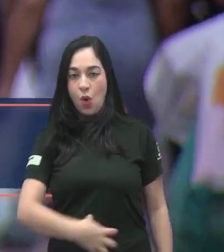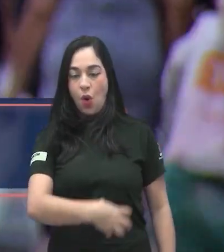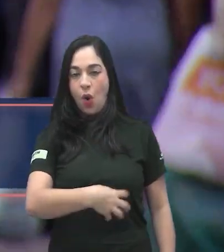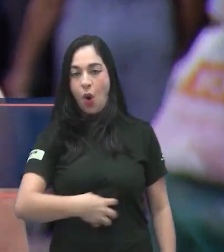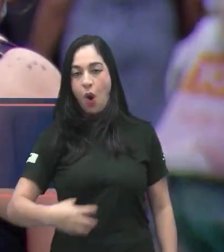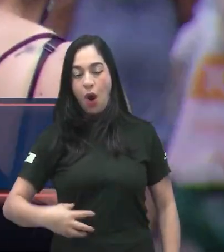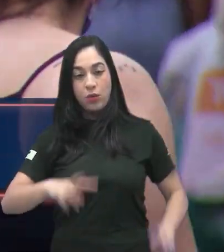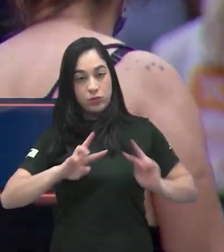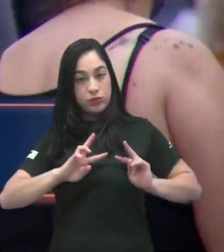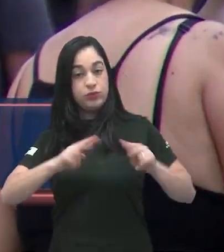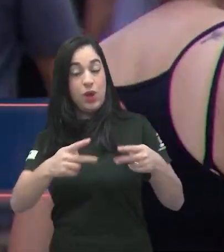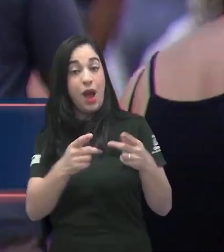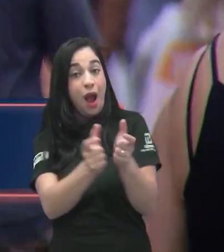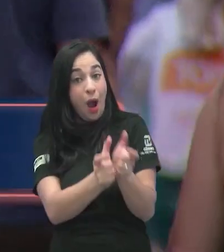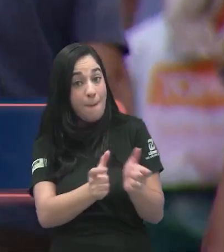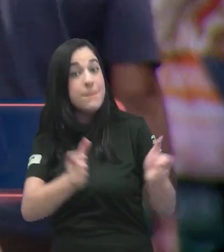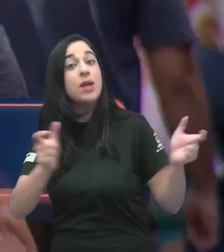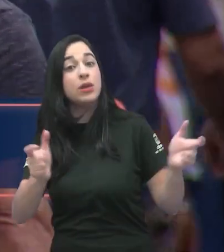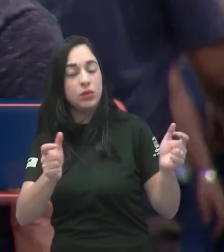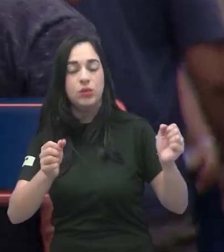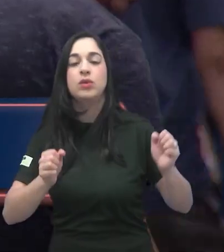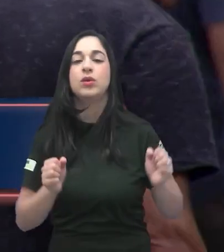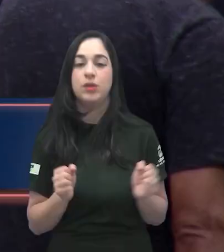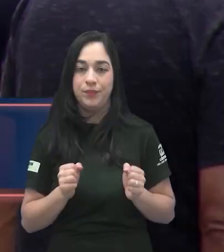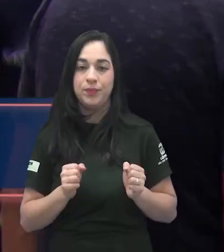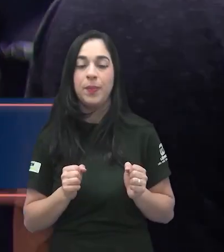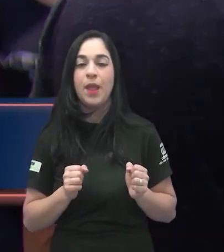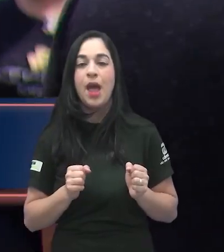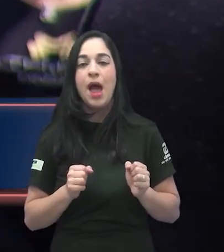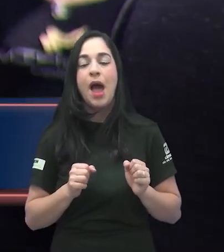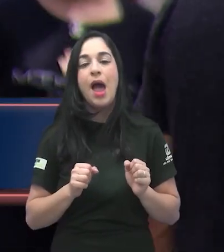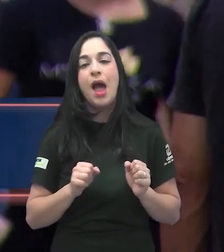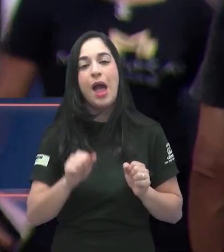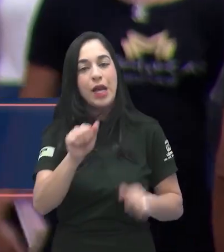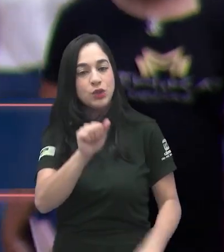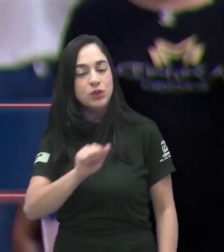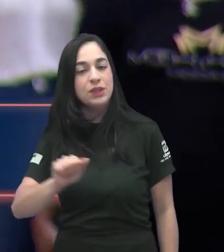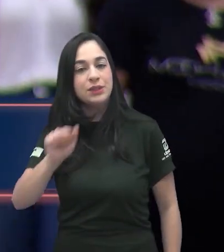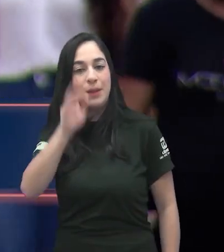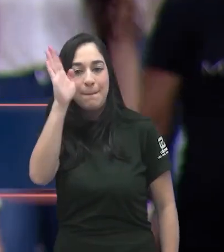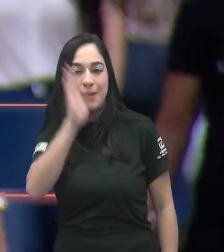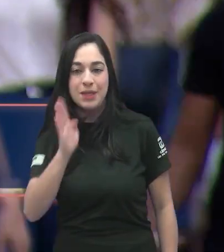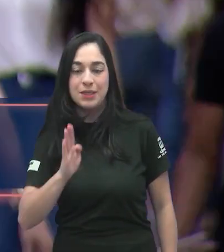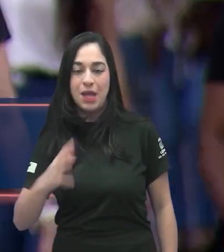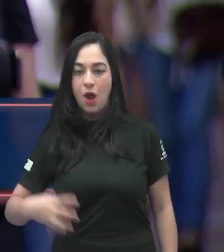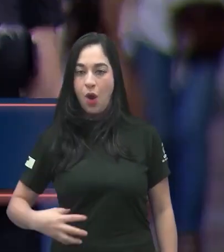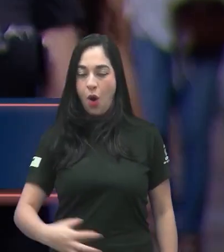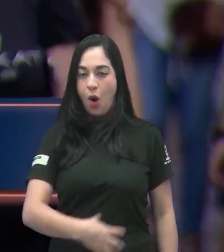recorde em 2025. Segundo a Associação Brasileira de Transplante de Órgãos, foram